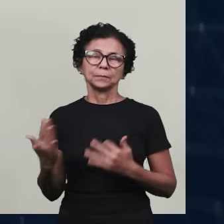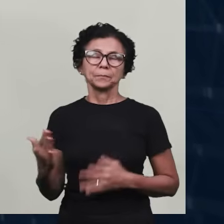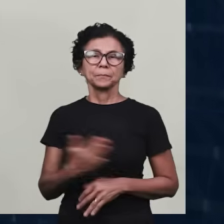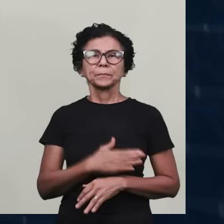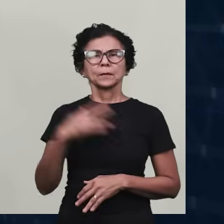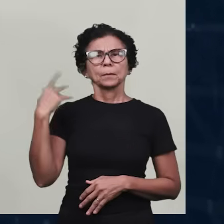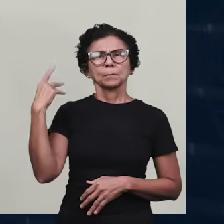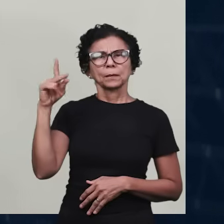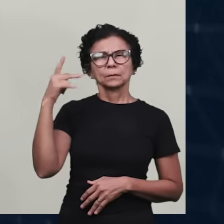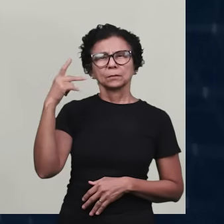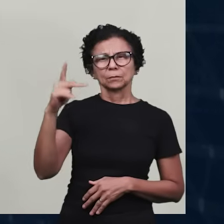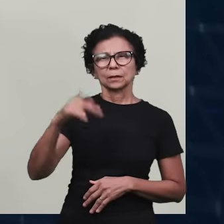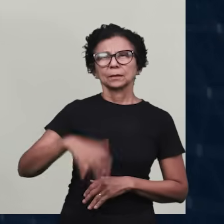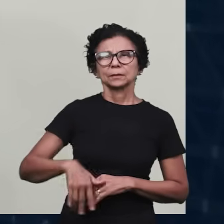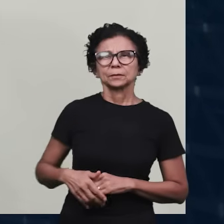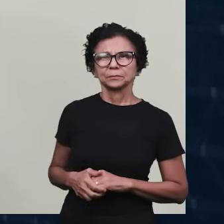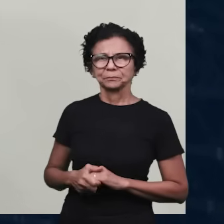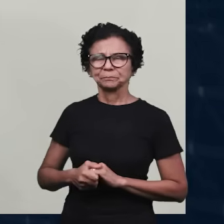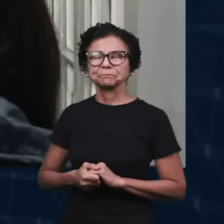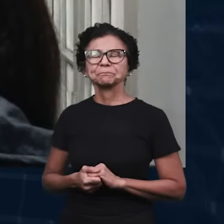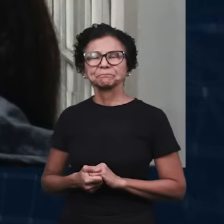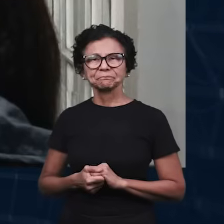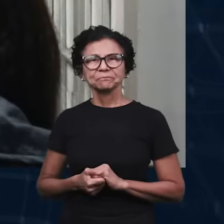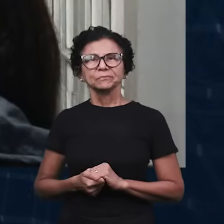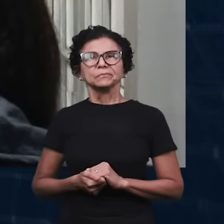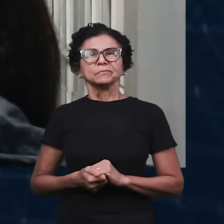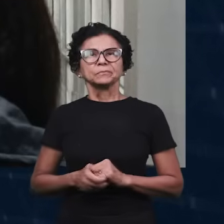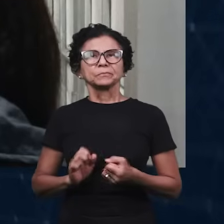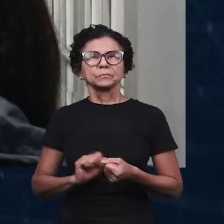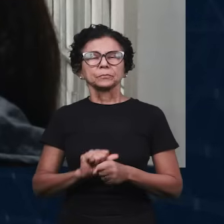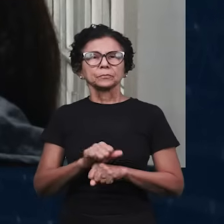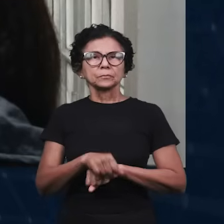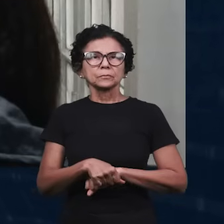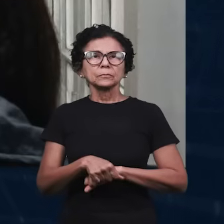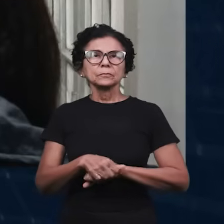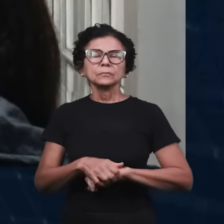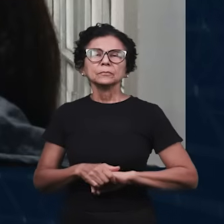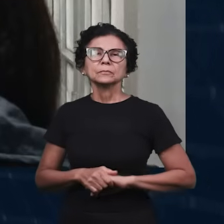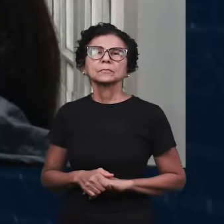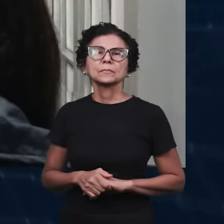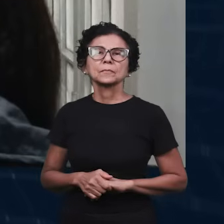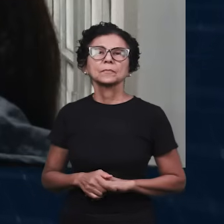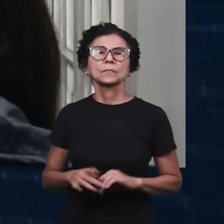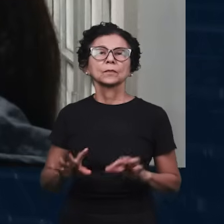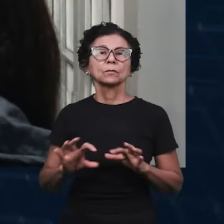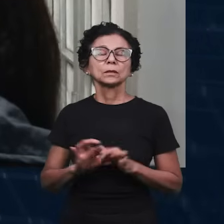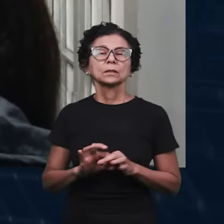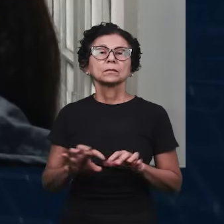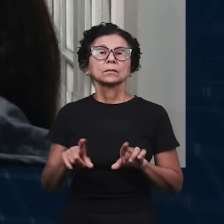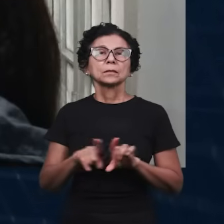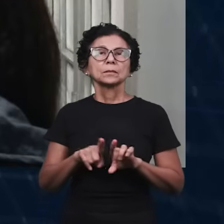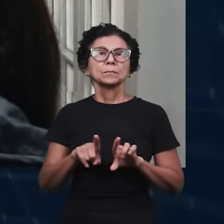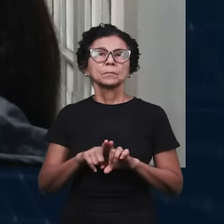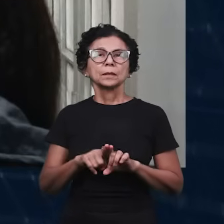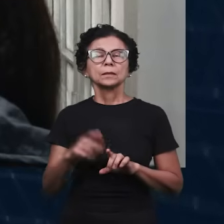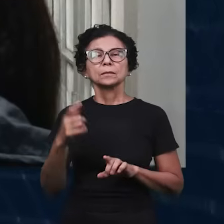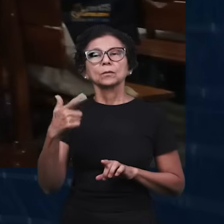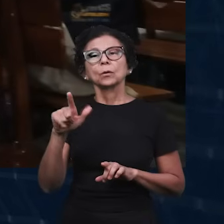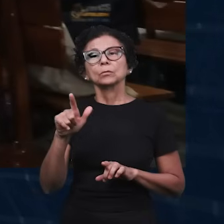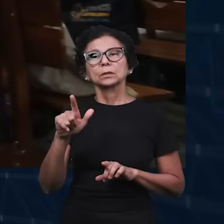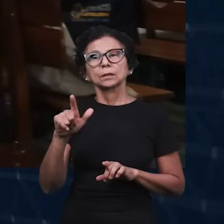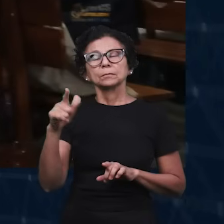Paraguai, realizou um mini seminário na Igreja de Capiatá, reunindo também os irmãos da Igreja